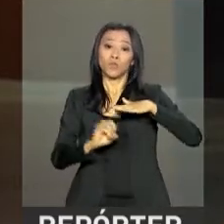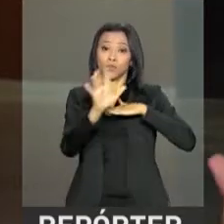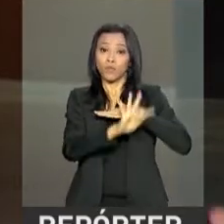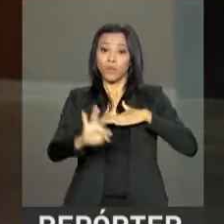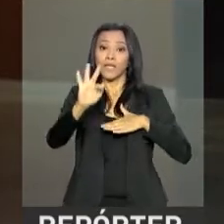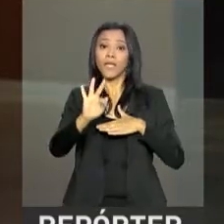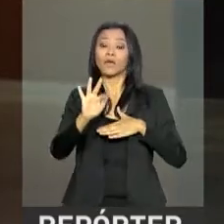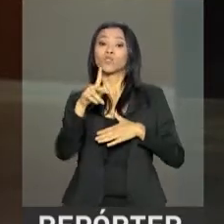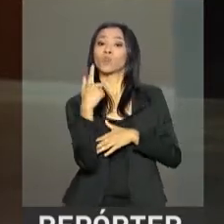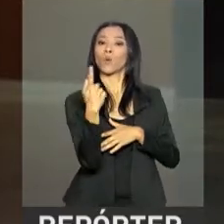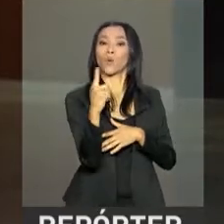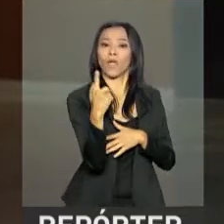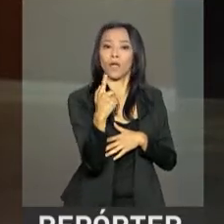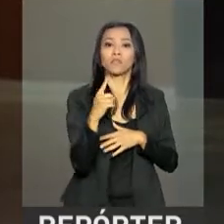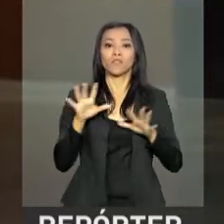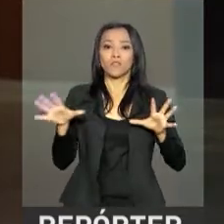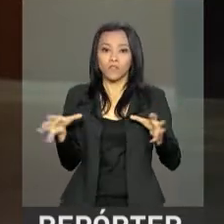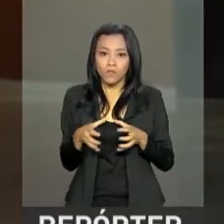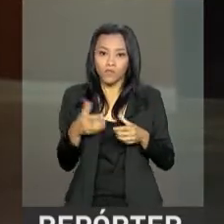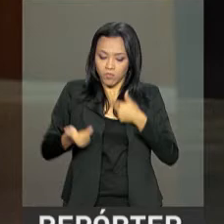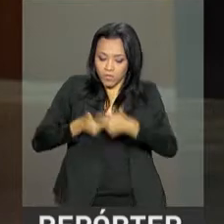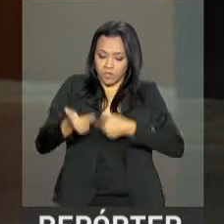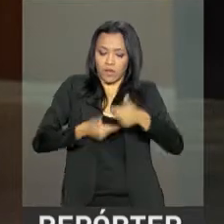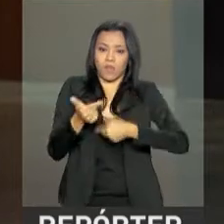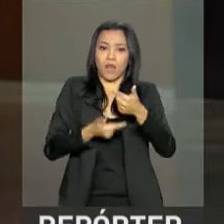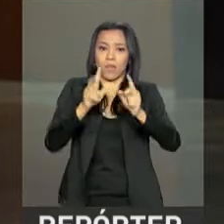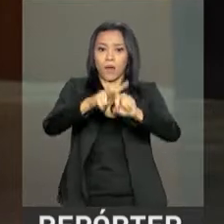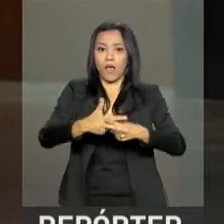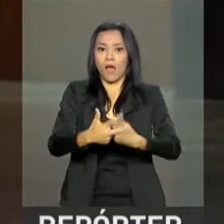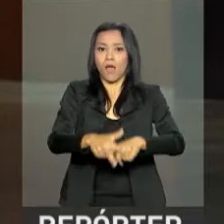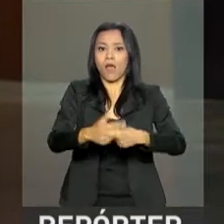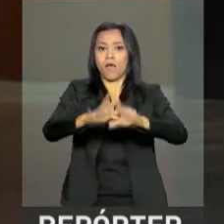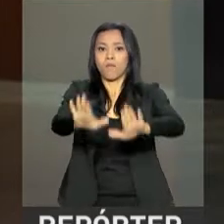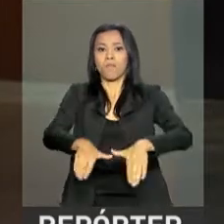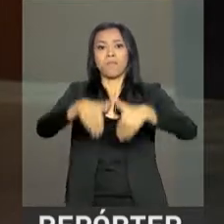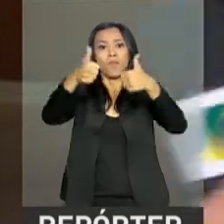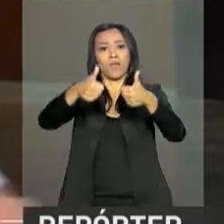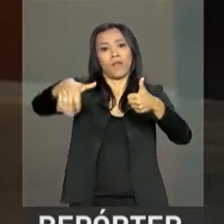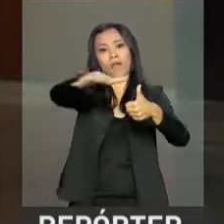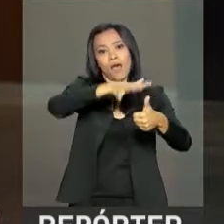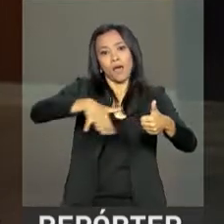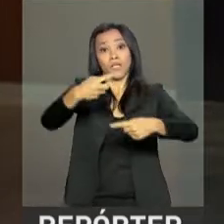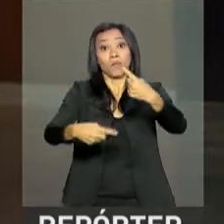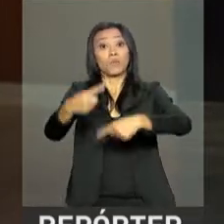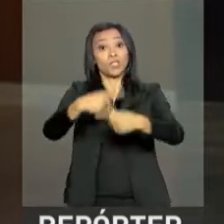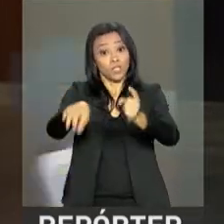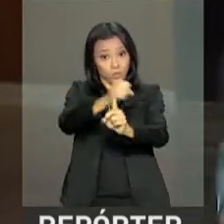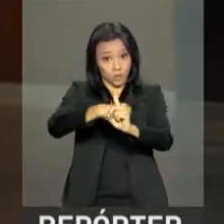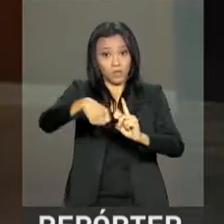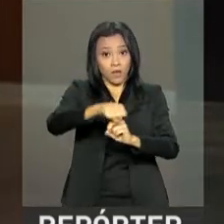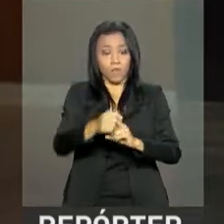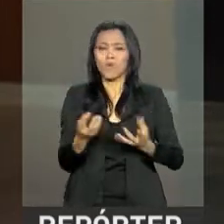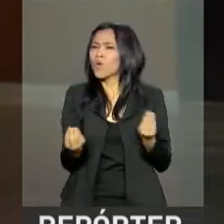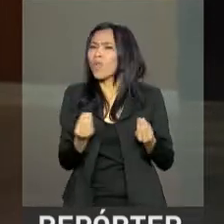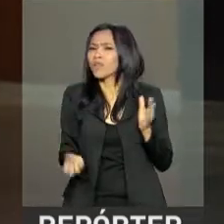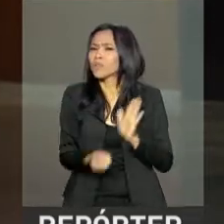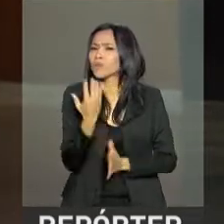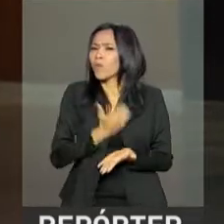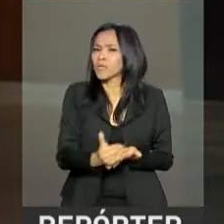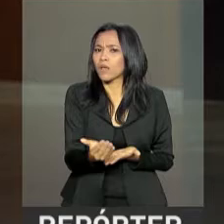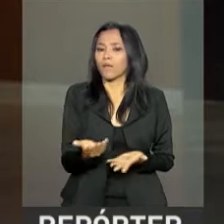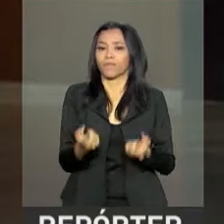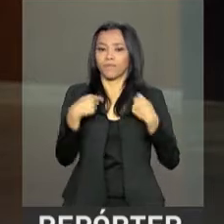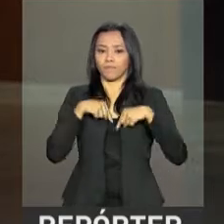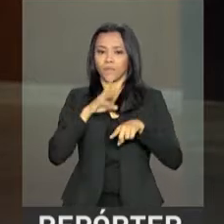nós vamos trabalhar conjuntamente o aprimoramento da política nacional de assistência social e como é que vai ser implementado esse